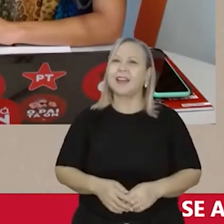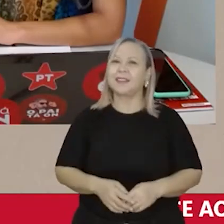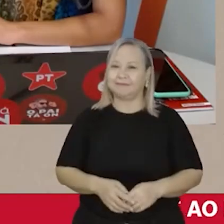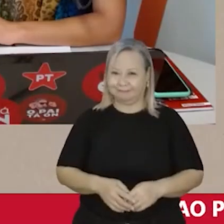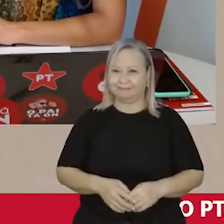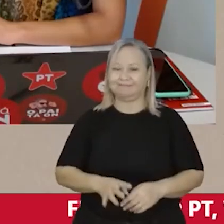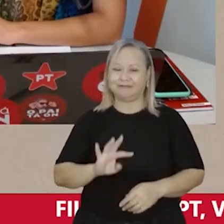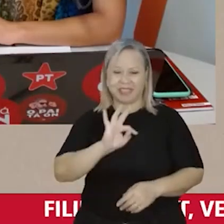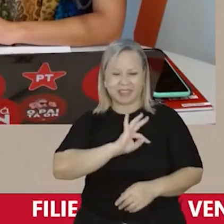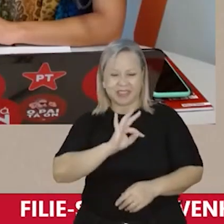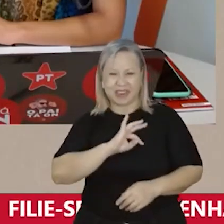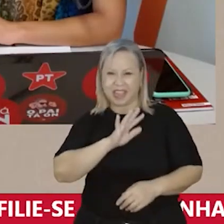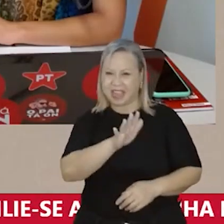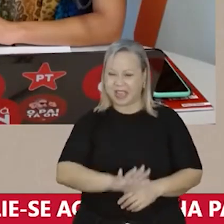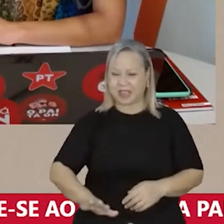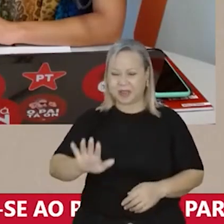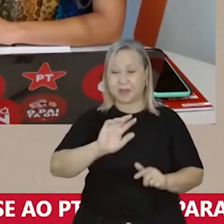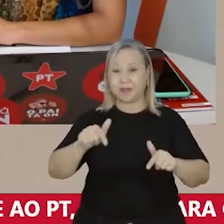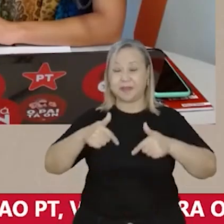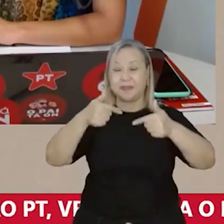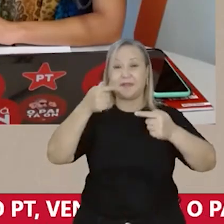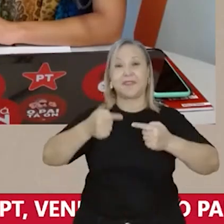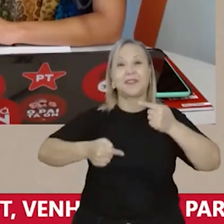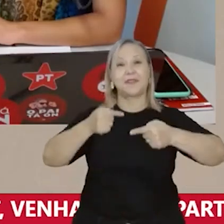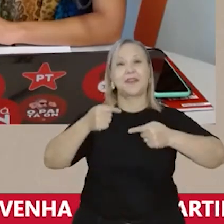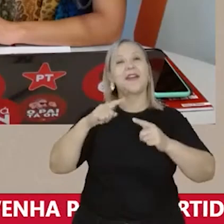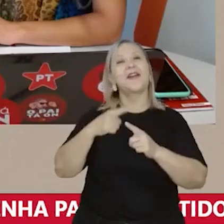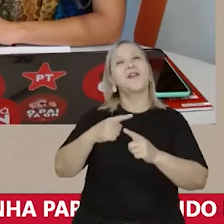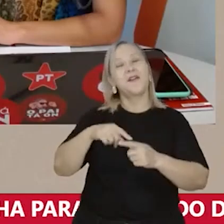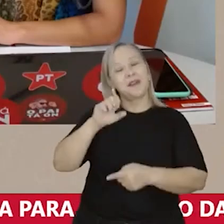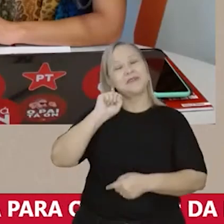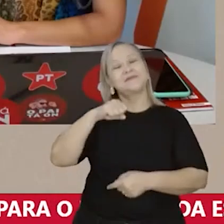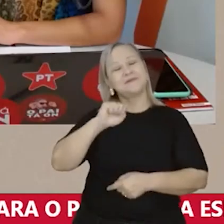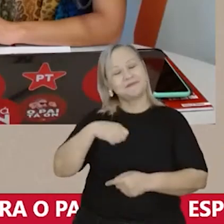diferenciados em todas as frentes na política, porque sim, é